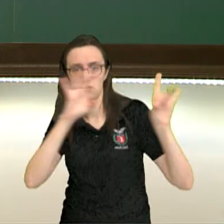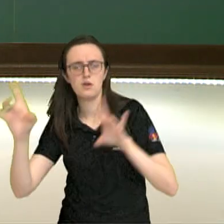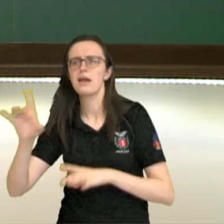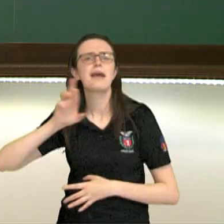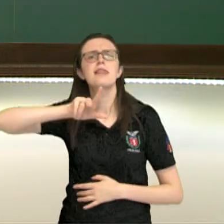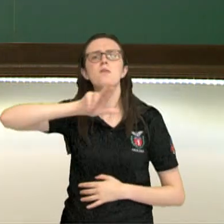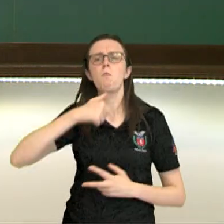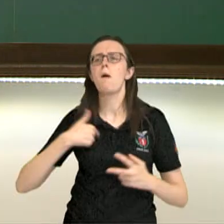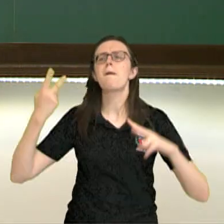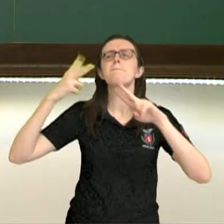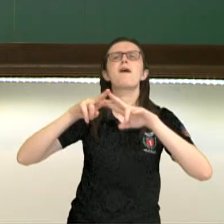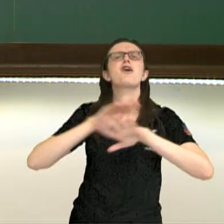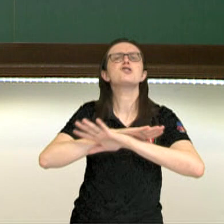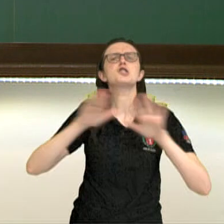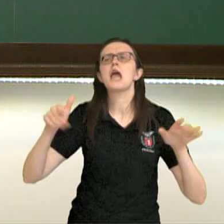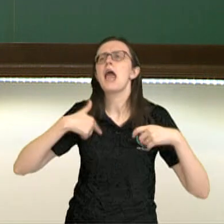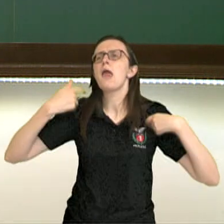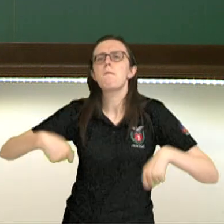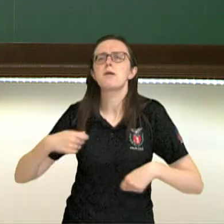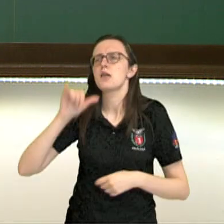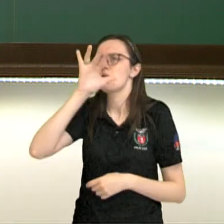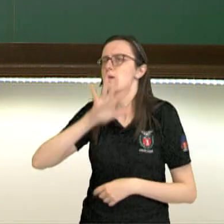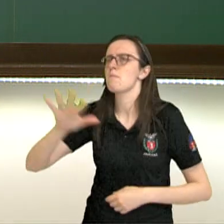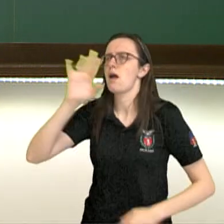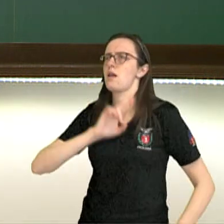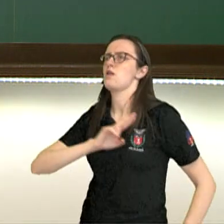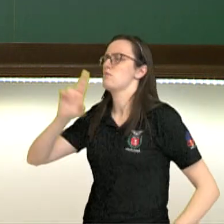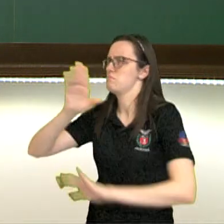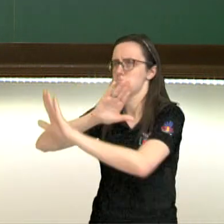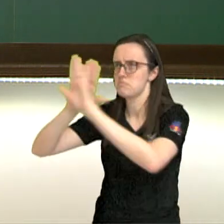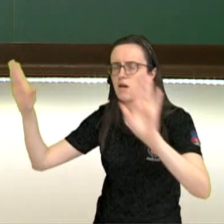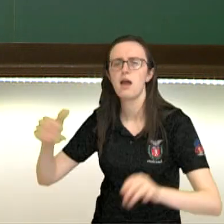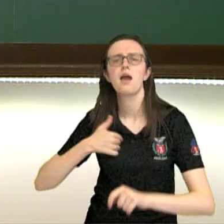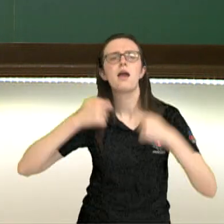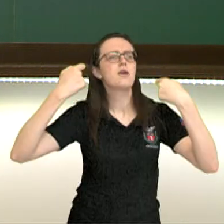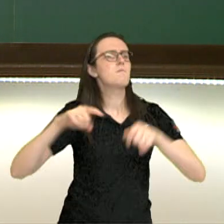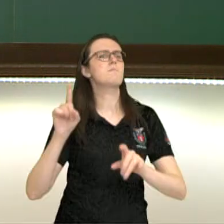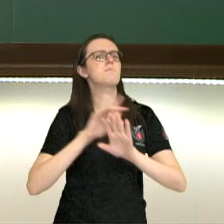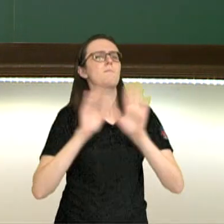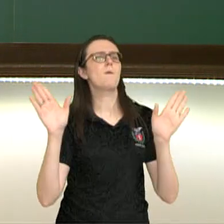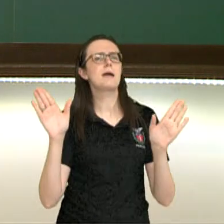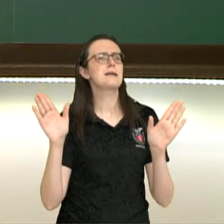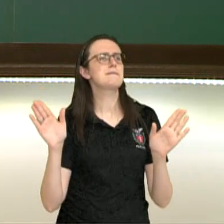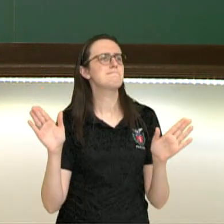se prendem mais à necessidade de imagens religiosas ou imagens